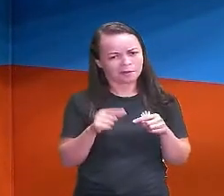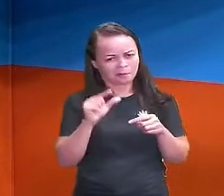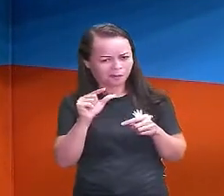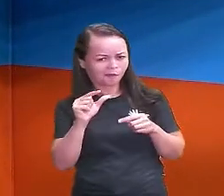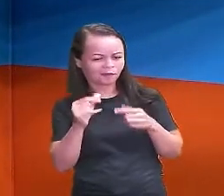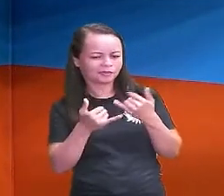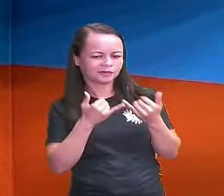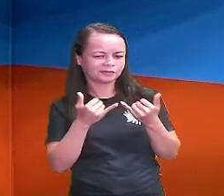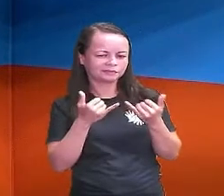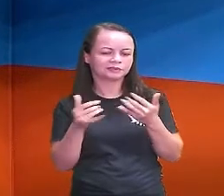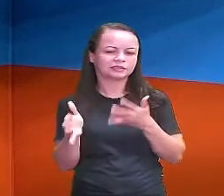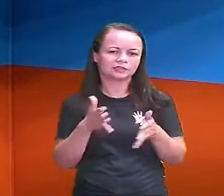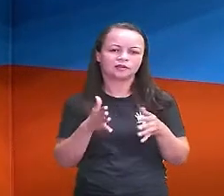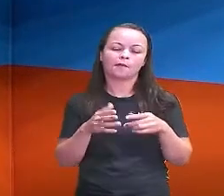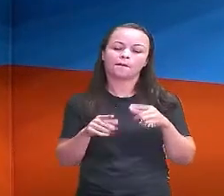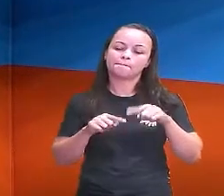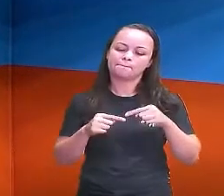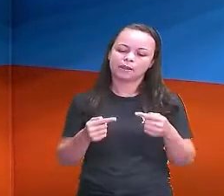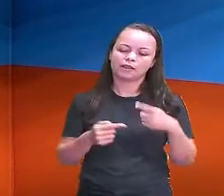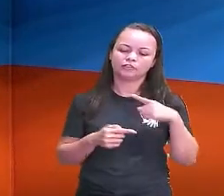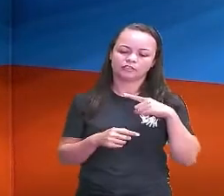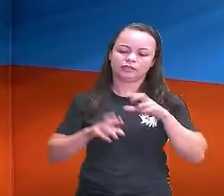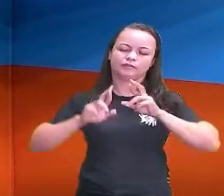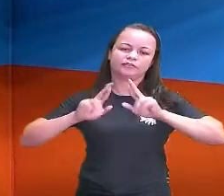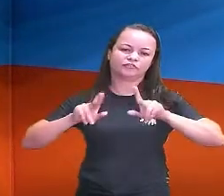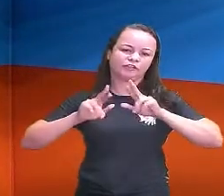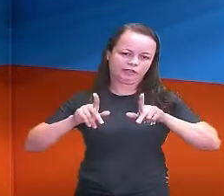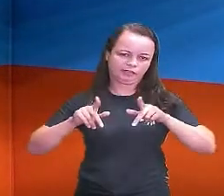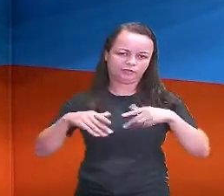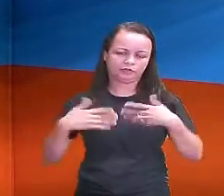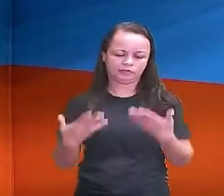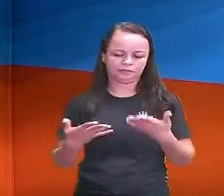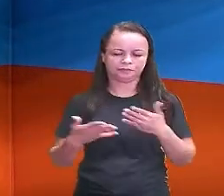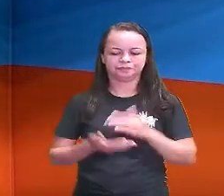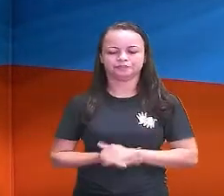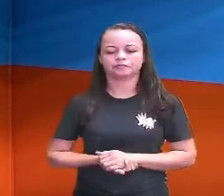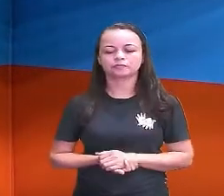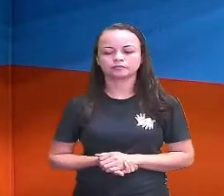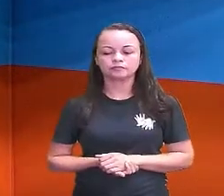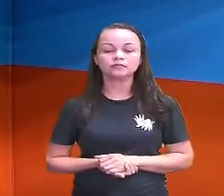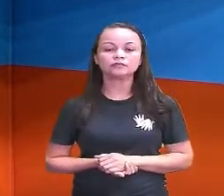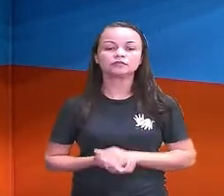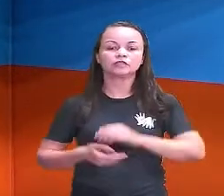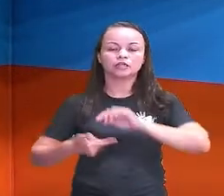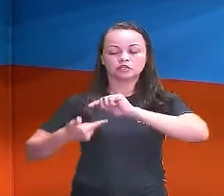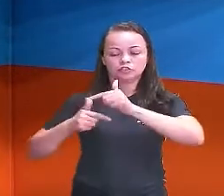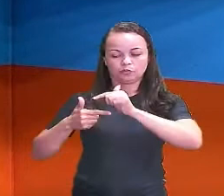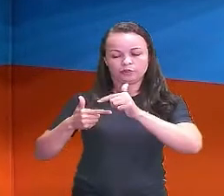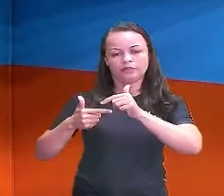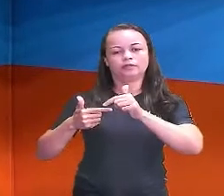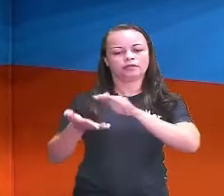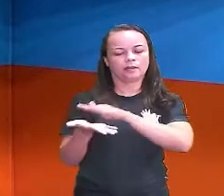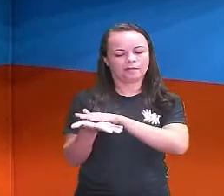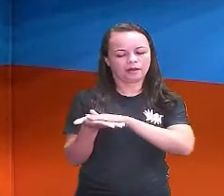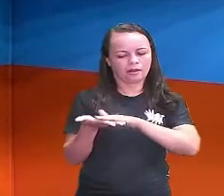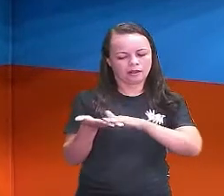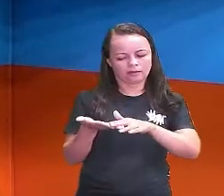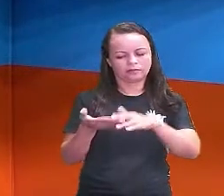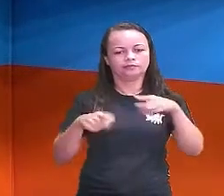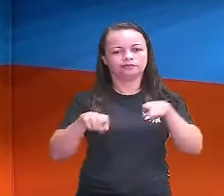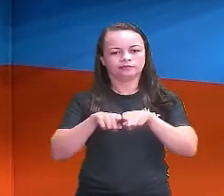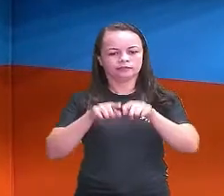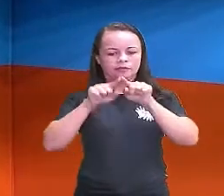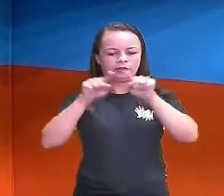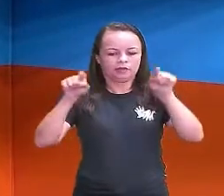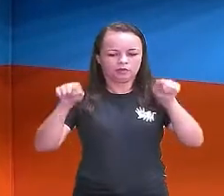com o retângulo, mas ele tem as suas diferenças, tá? É uma figura geométrica plana que possui 4 lados